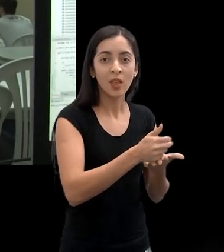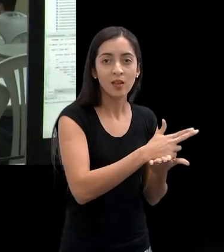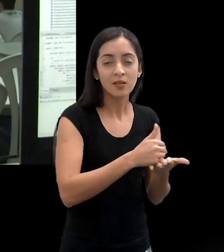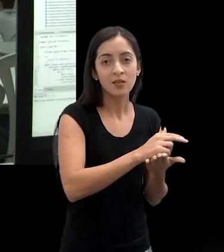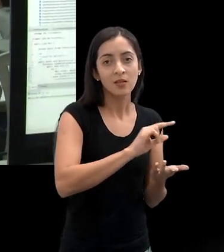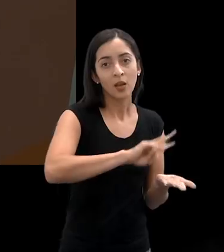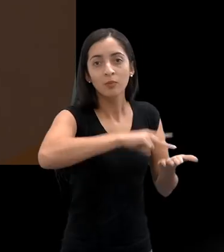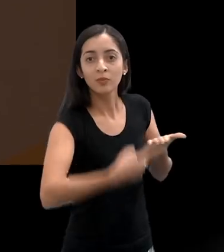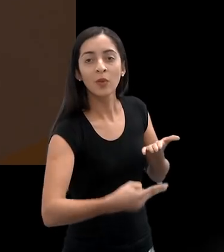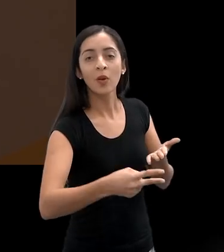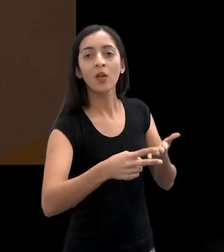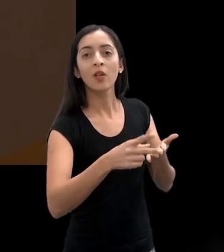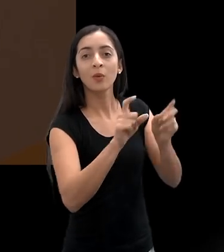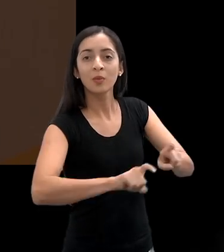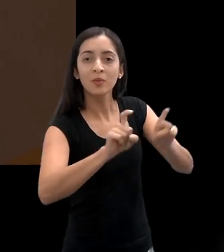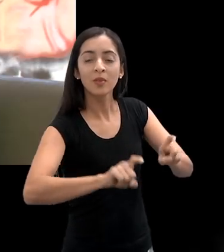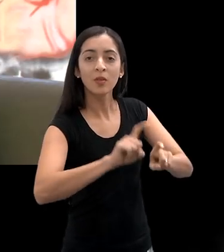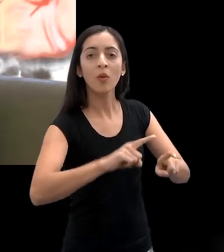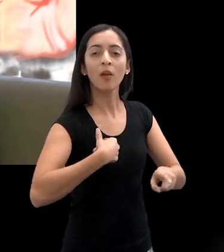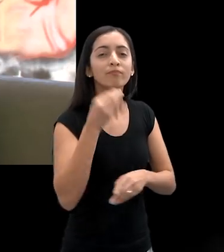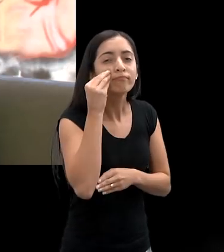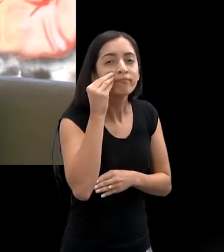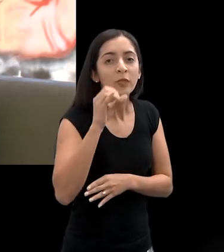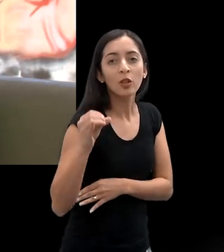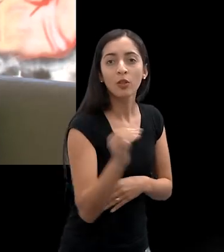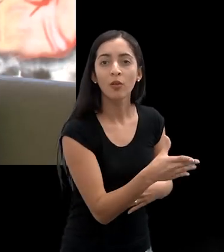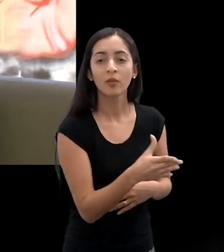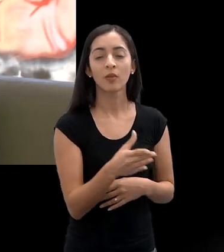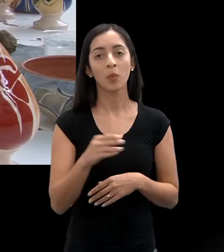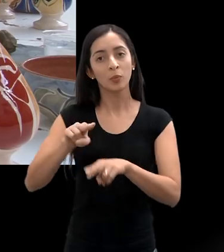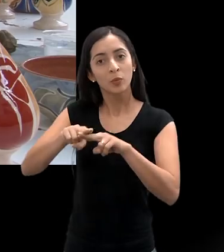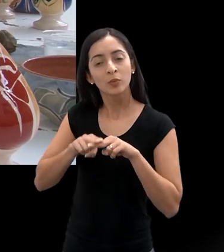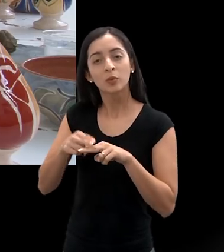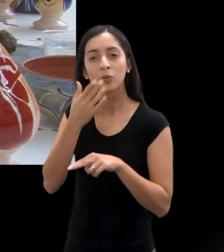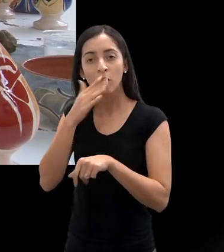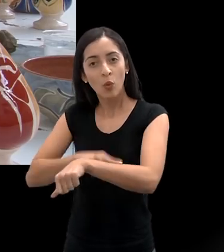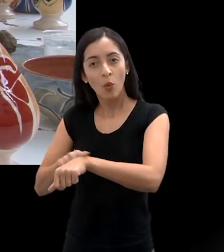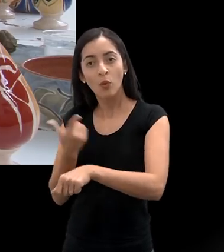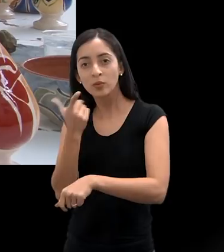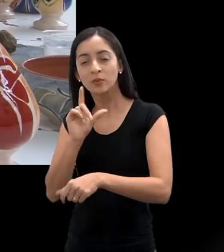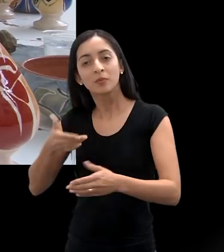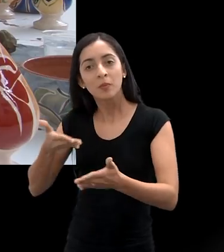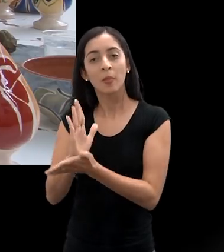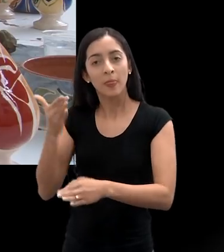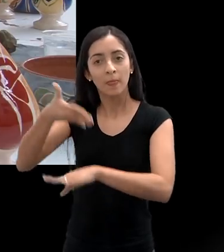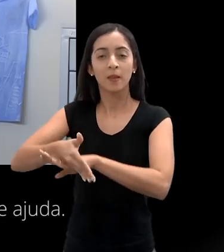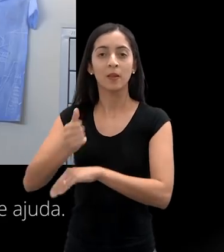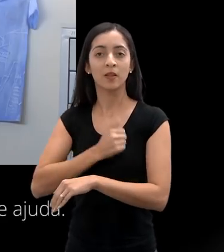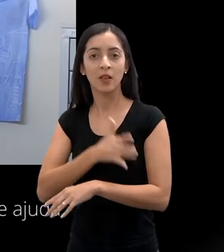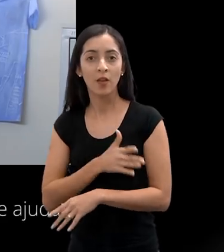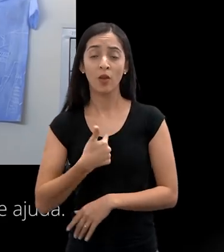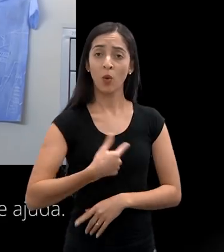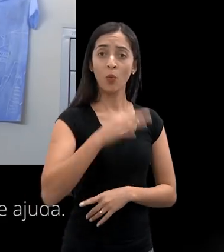transformar para digital. Não ficar só no papel, não ficar só na parede, tentando fazer algo inovador, digamos assim. Foi pela minha cor que eu consegui entrar aqui.